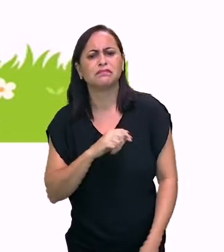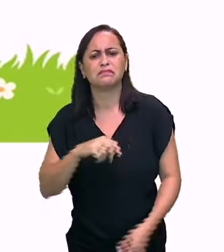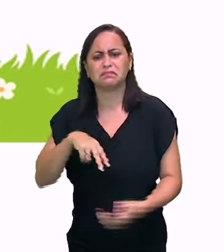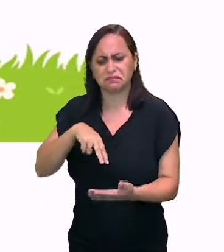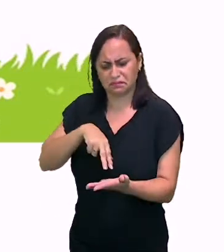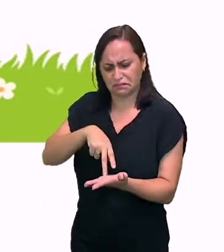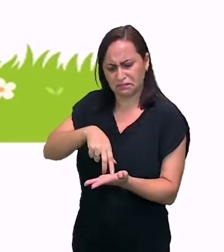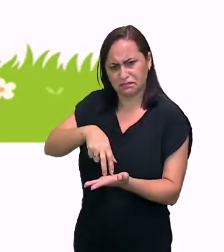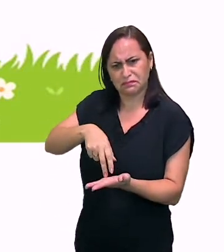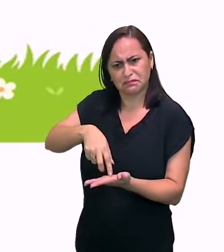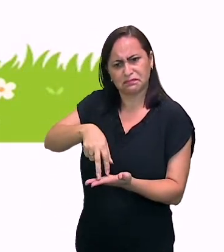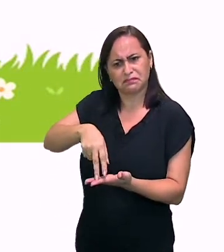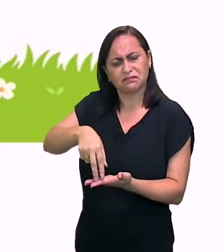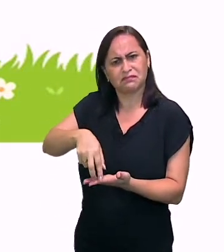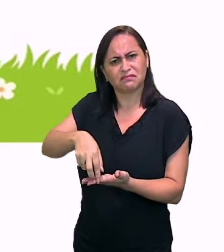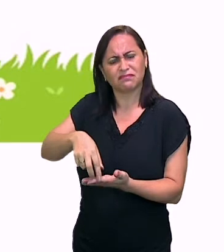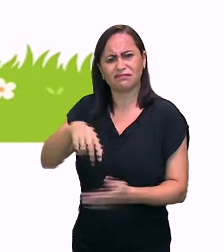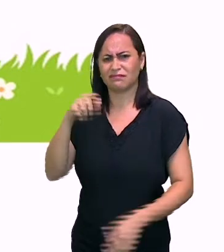pedestre.